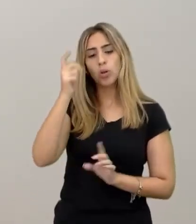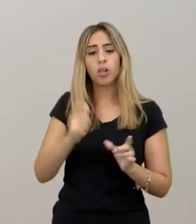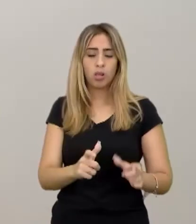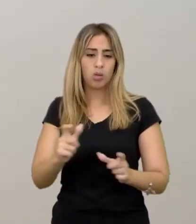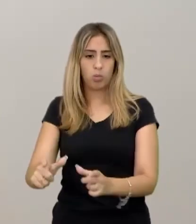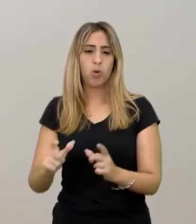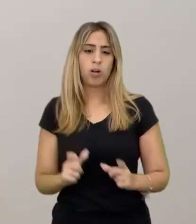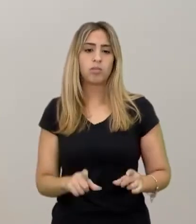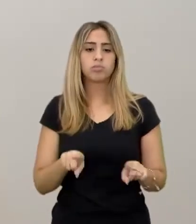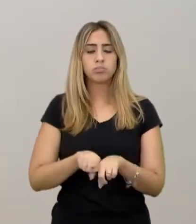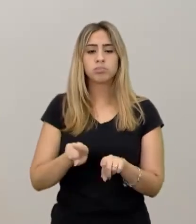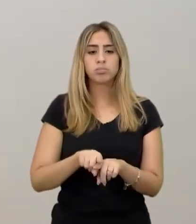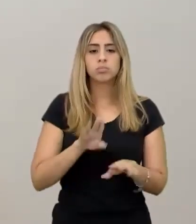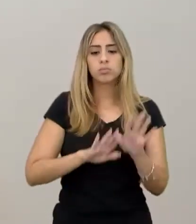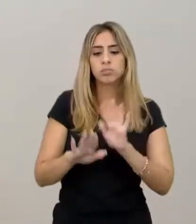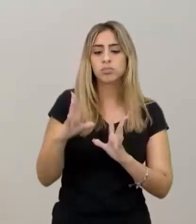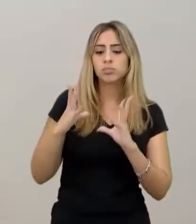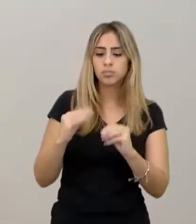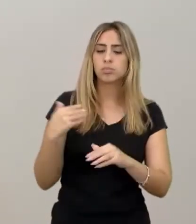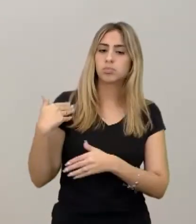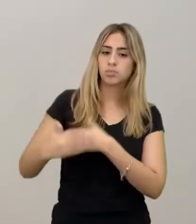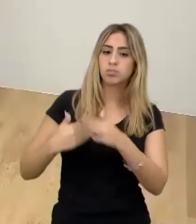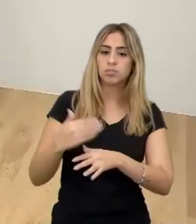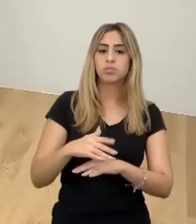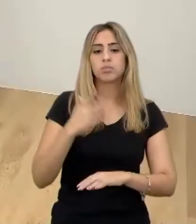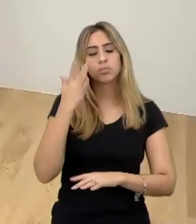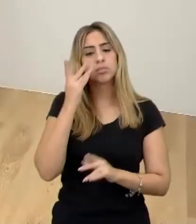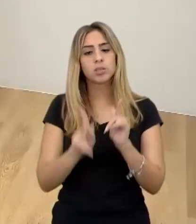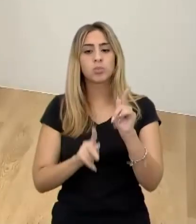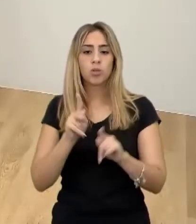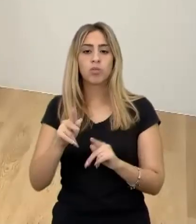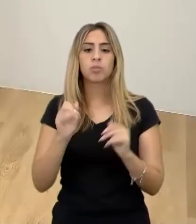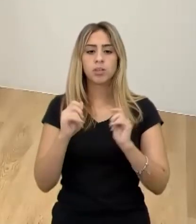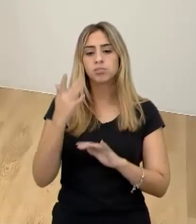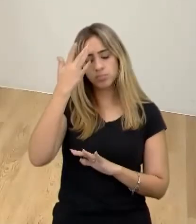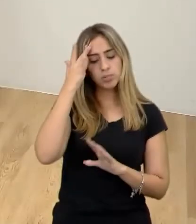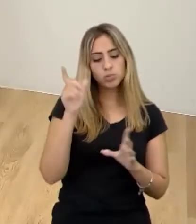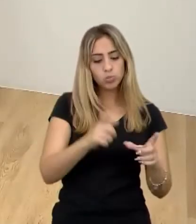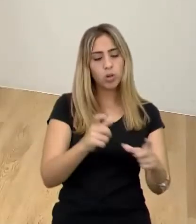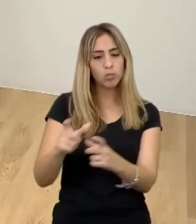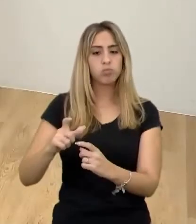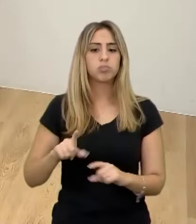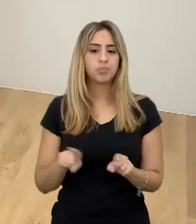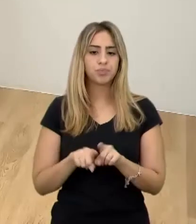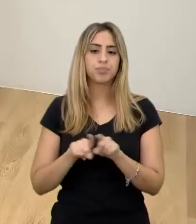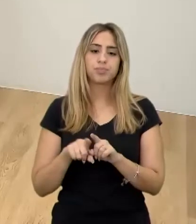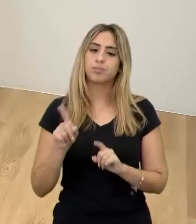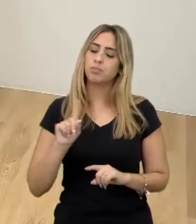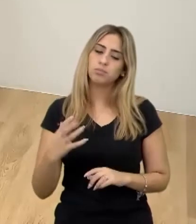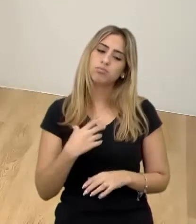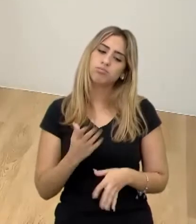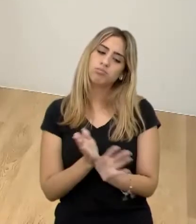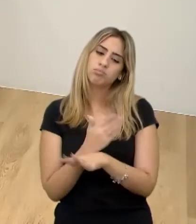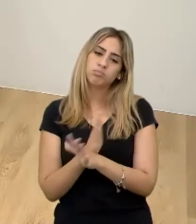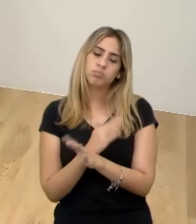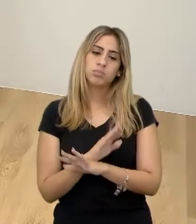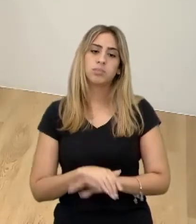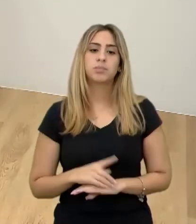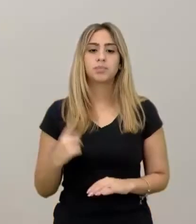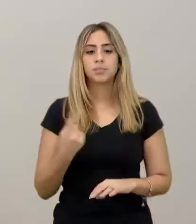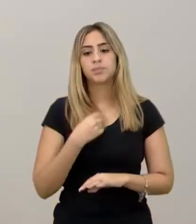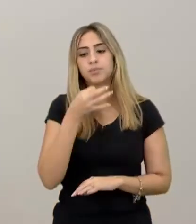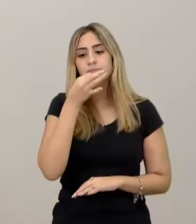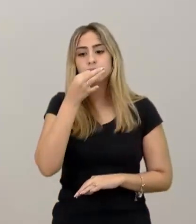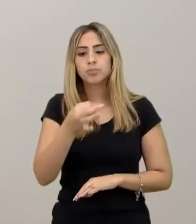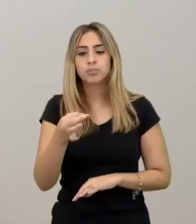local e ainda assim gerar renda para os povos carajás, né? Para aquela comunidade, para que ela também não se perca. Então vamos